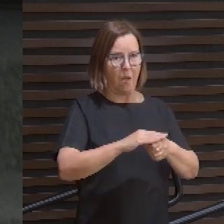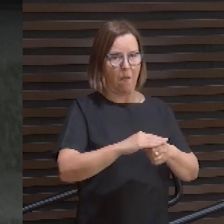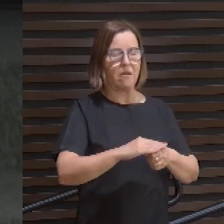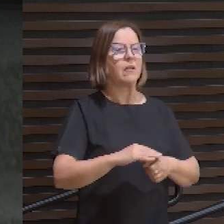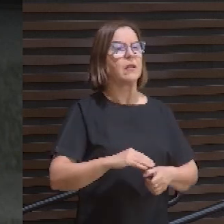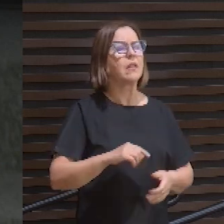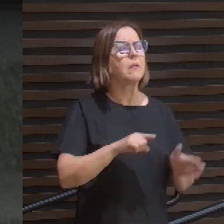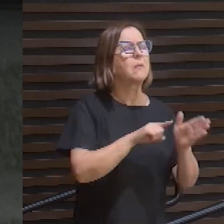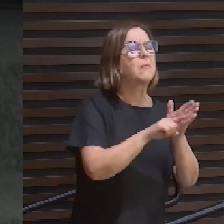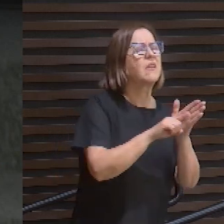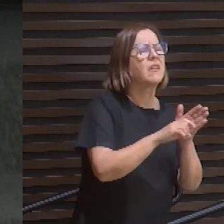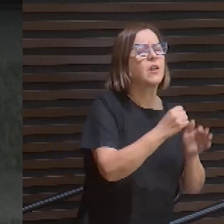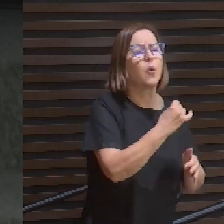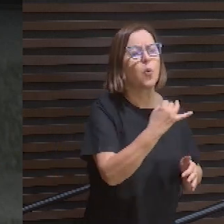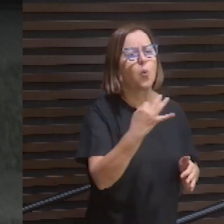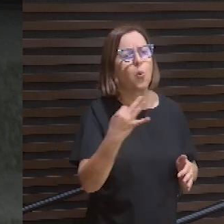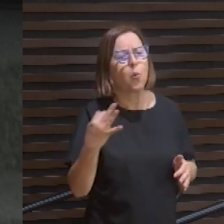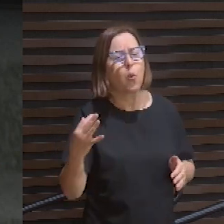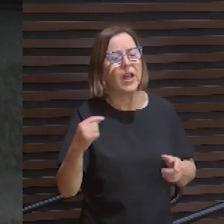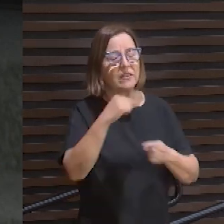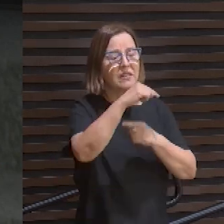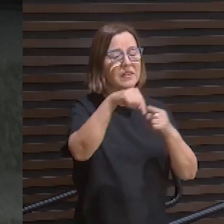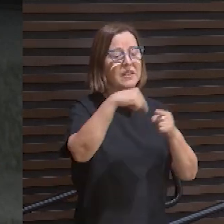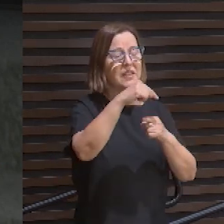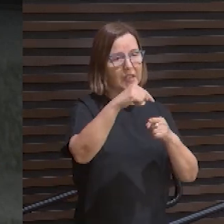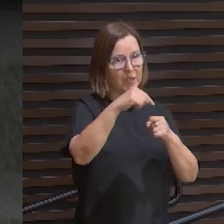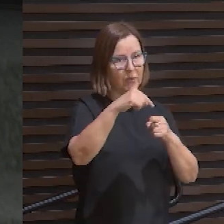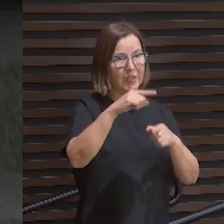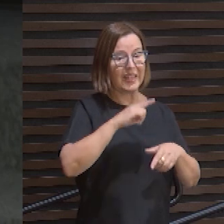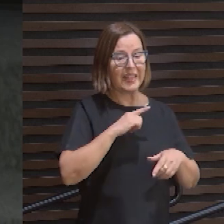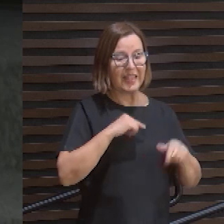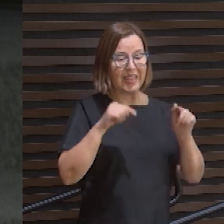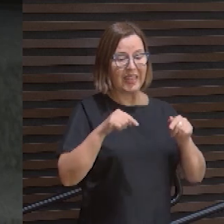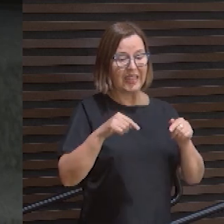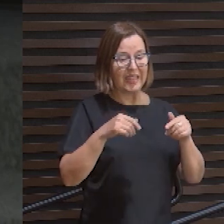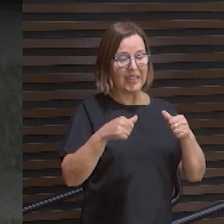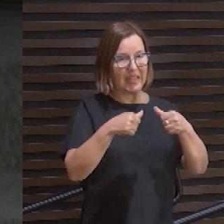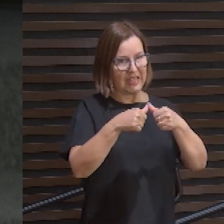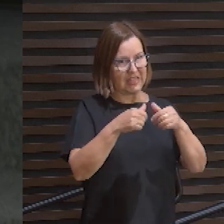perguntei, quantos santos temos aqui nessa igreja?